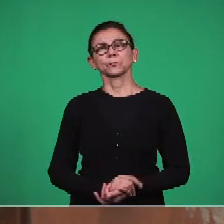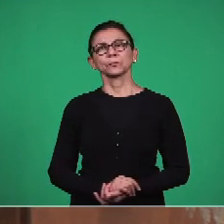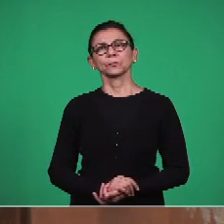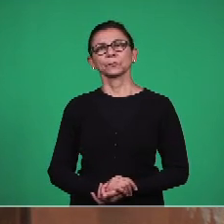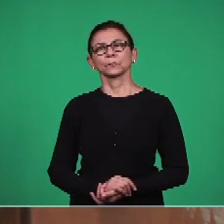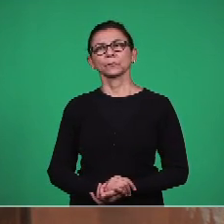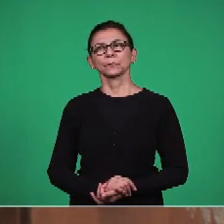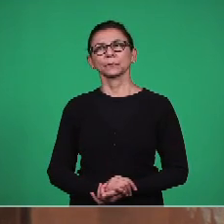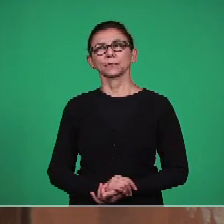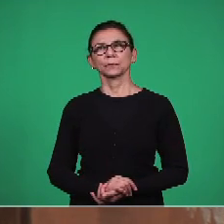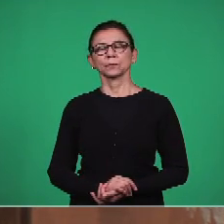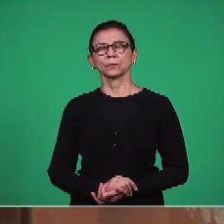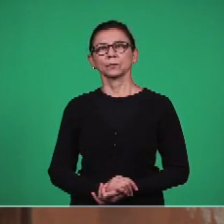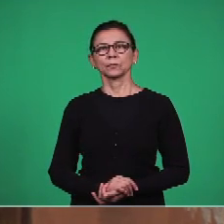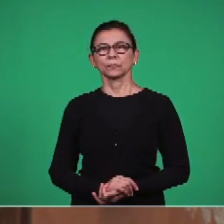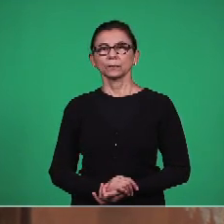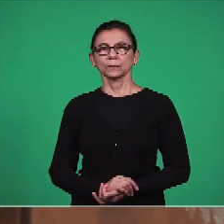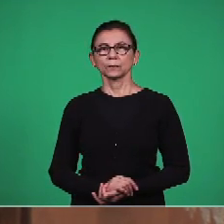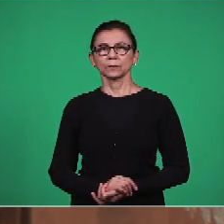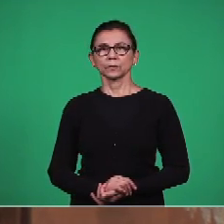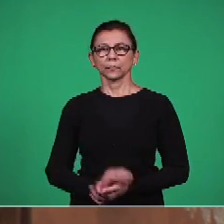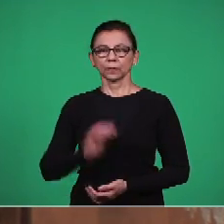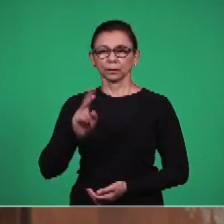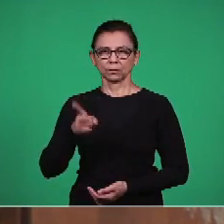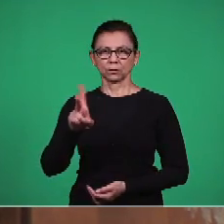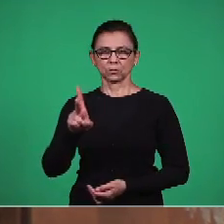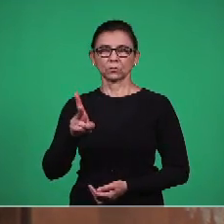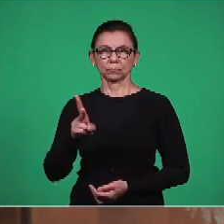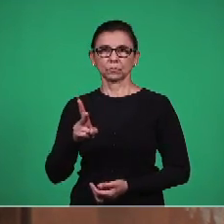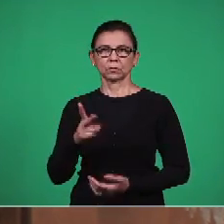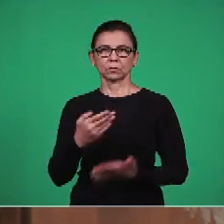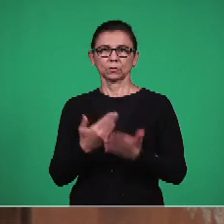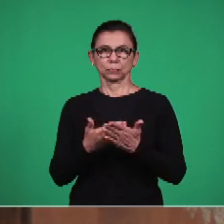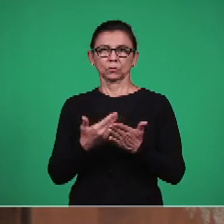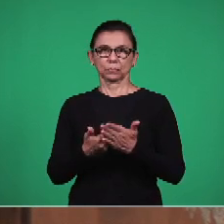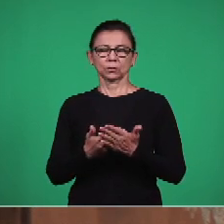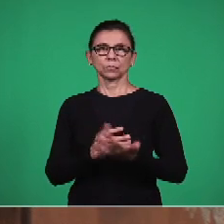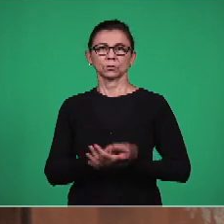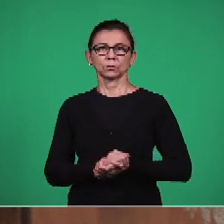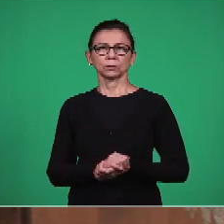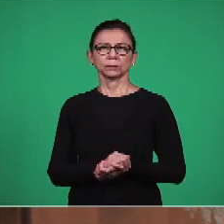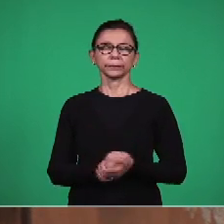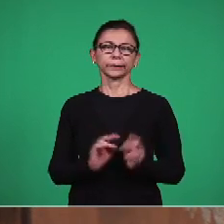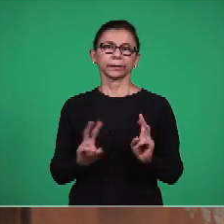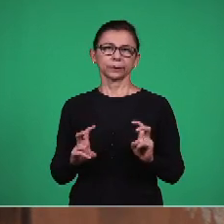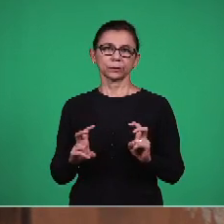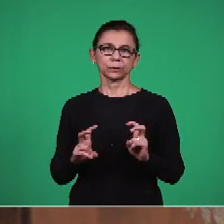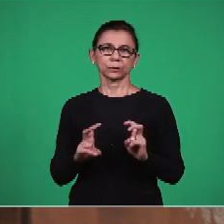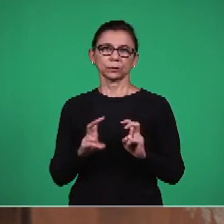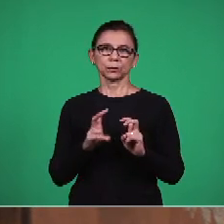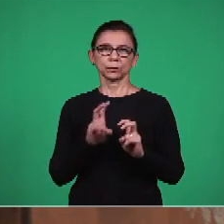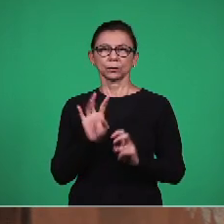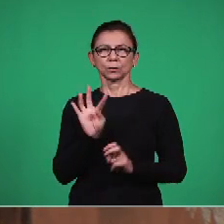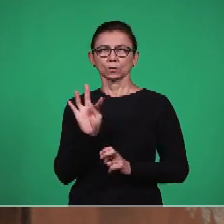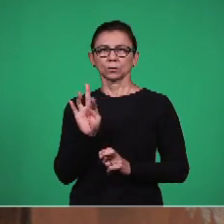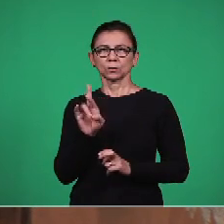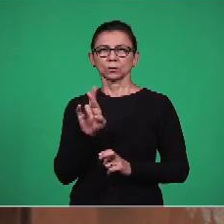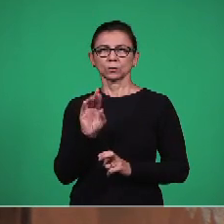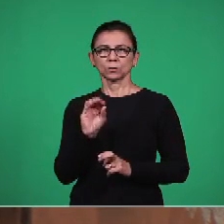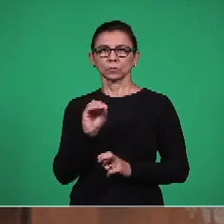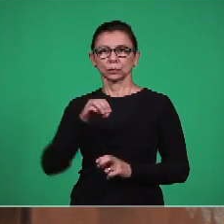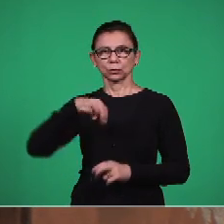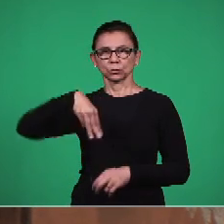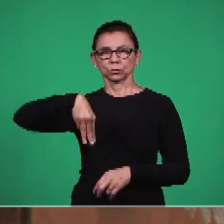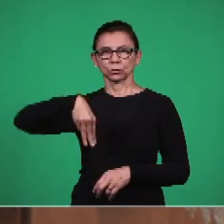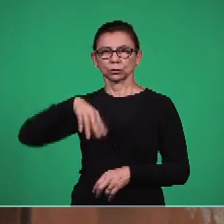agora a continuidade do estudo que estamos fazendo a respeito das trombetas. Eu quero dizer aos irmãos que